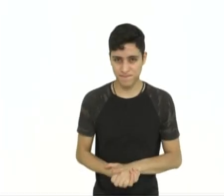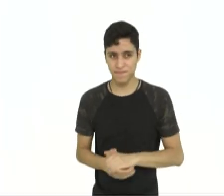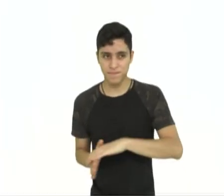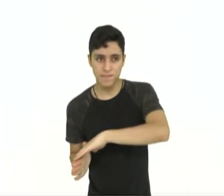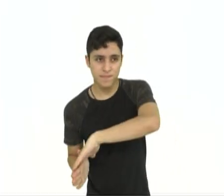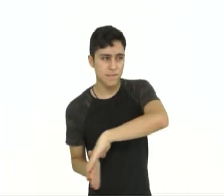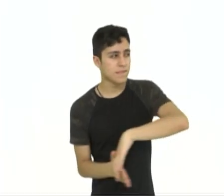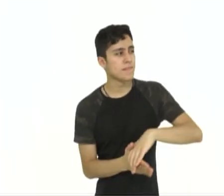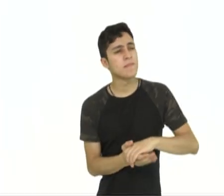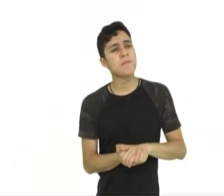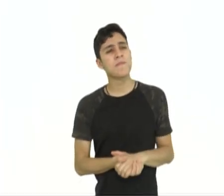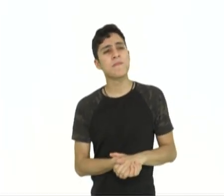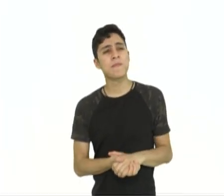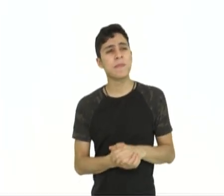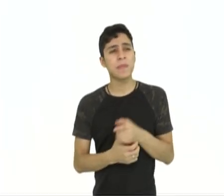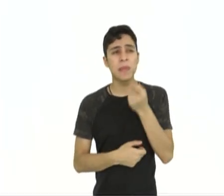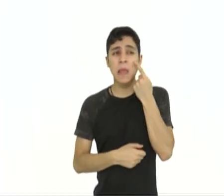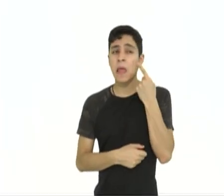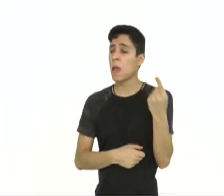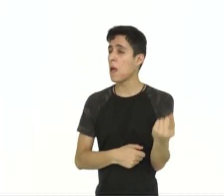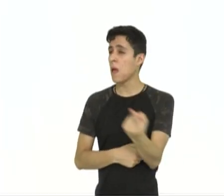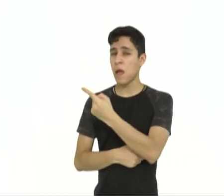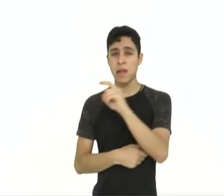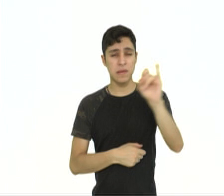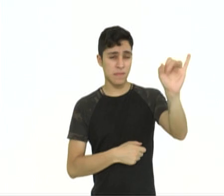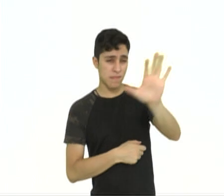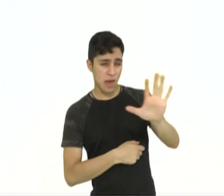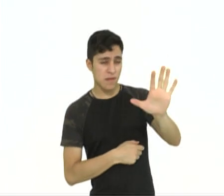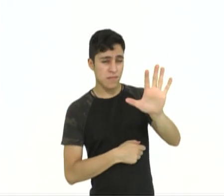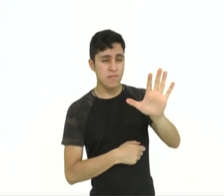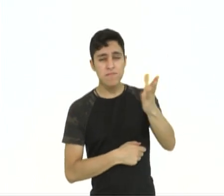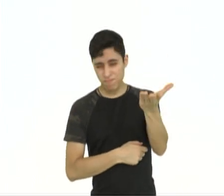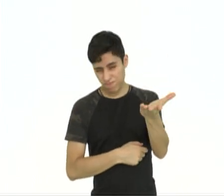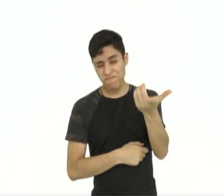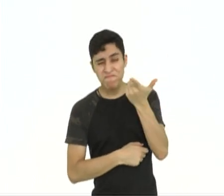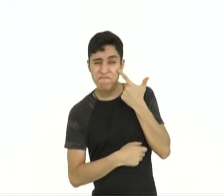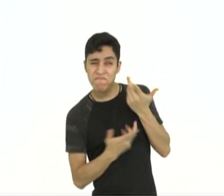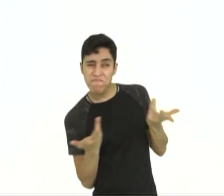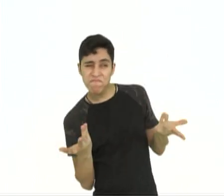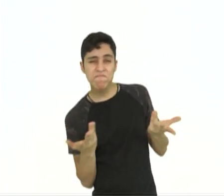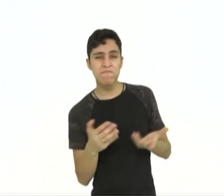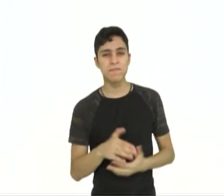Essa outra imagem aqui, ó, observe um pouquinho e daqui a pouquinho a gente volta a conversar.